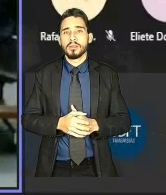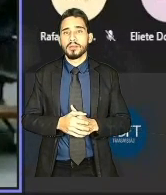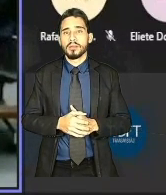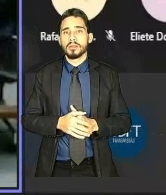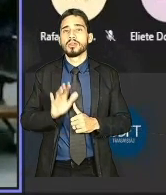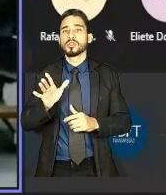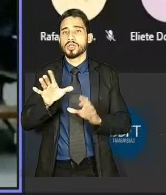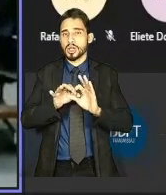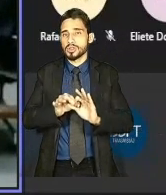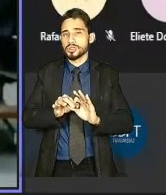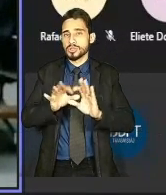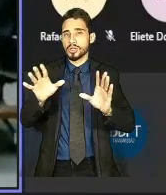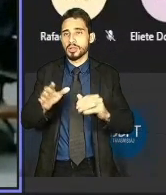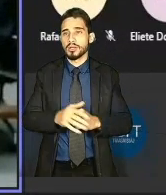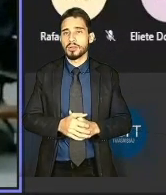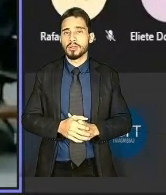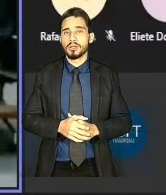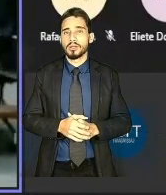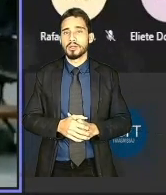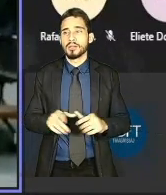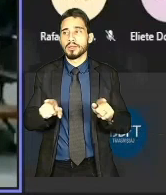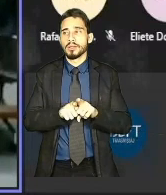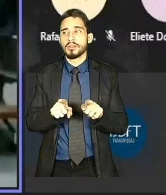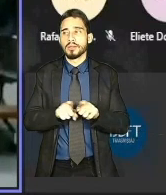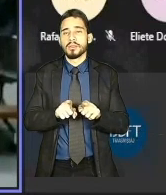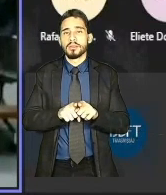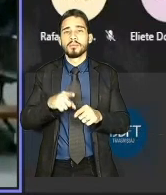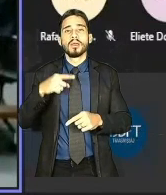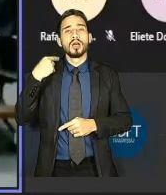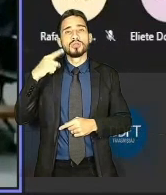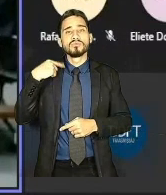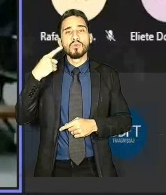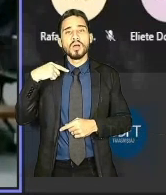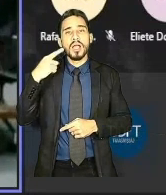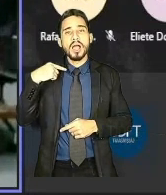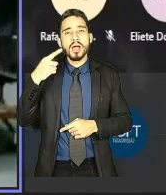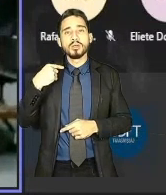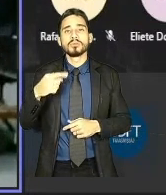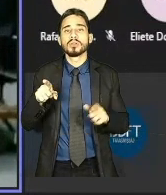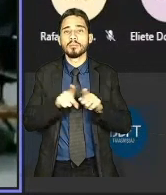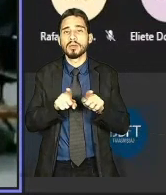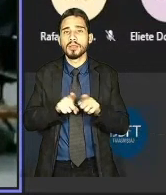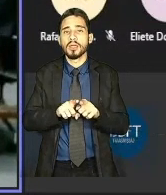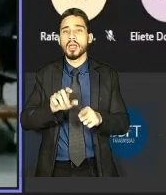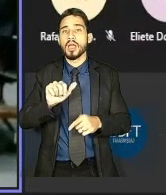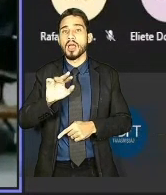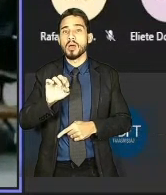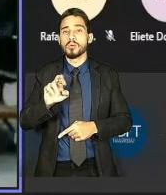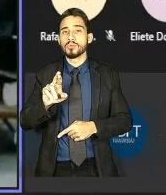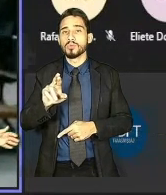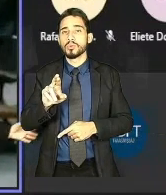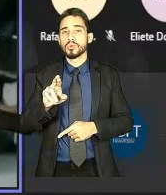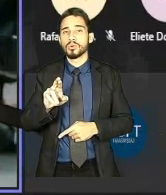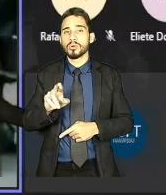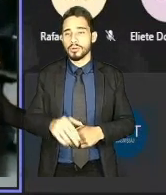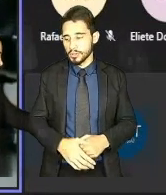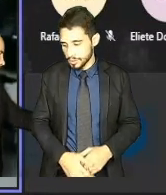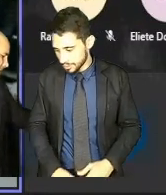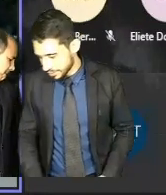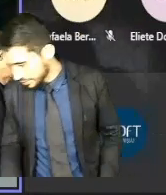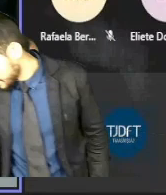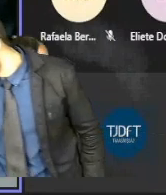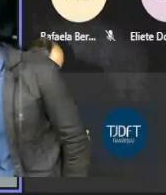esse enunciado que foi destacado da tribuna pelo ilustre advogado, mas aqui aconteceu o seguinte: a autora,